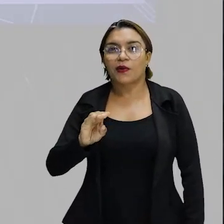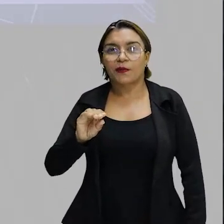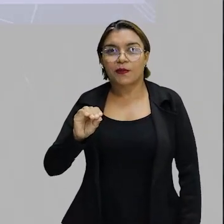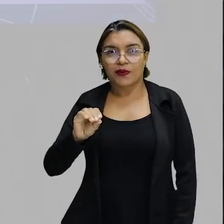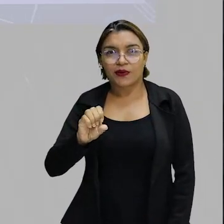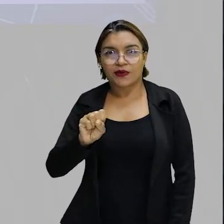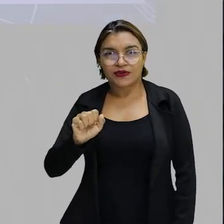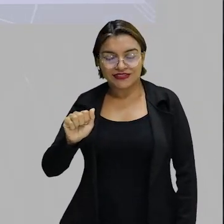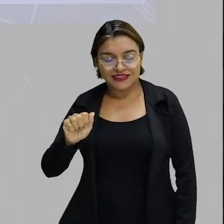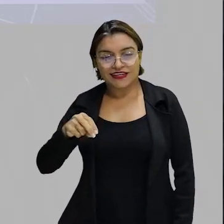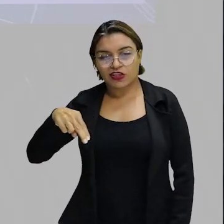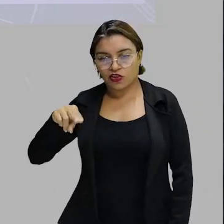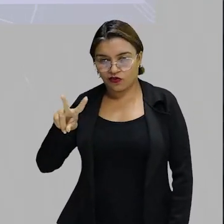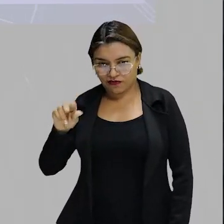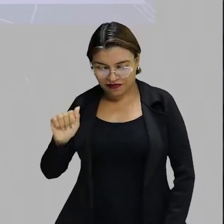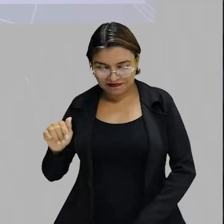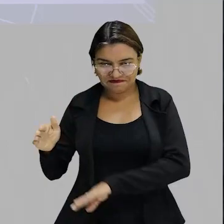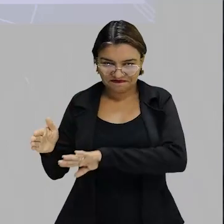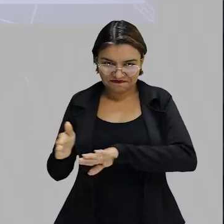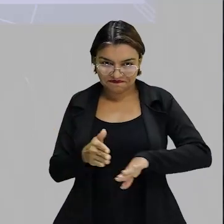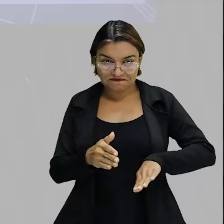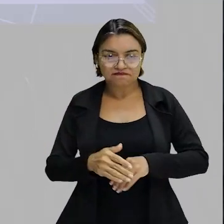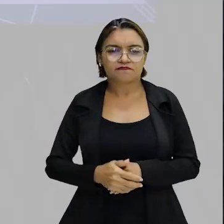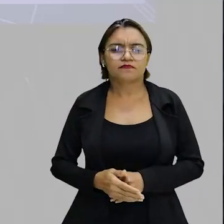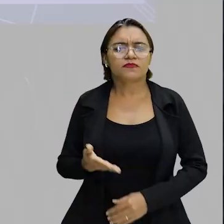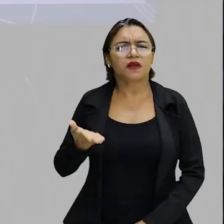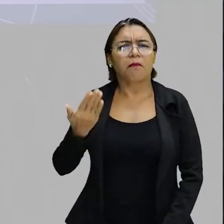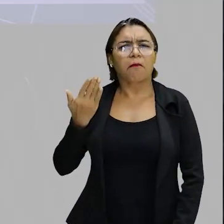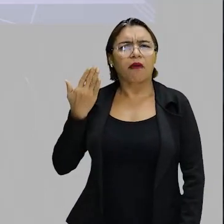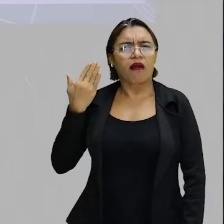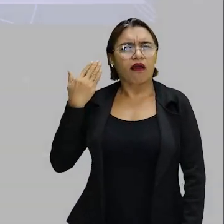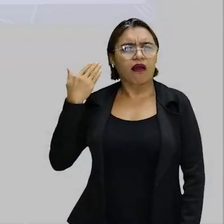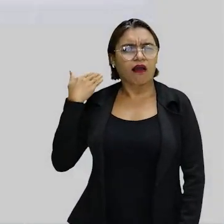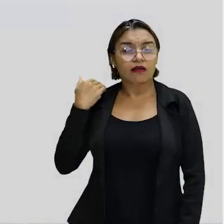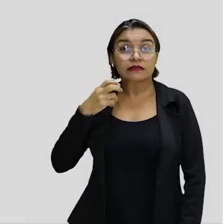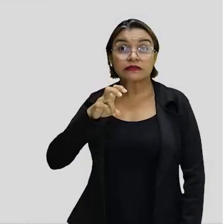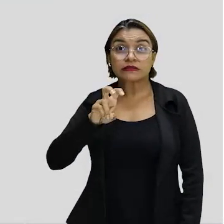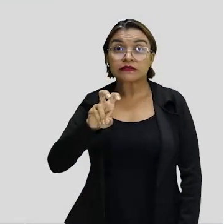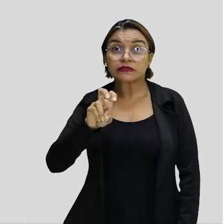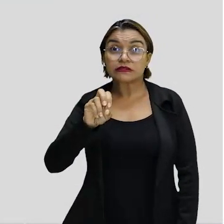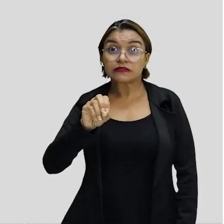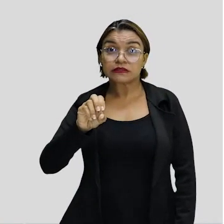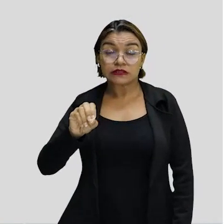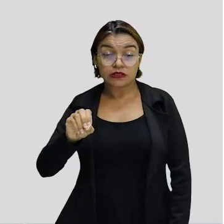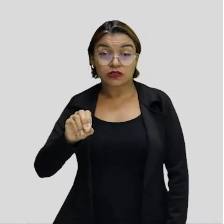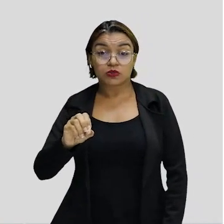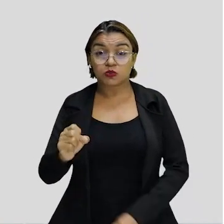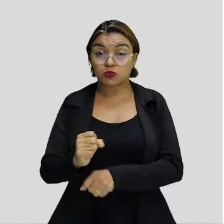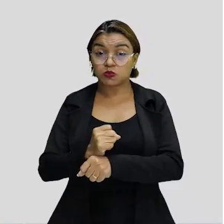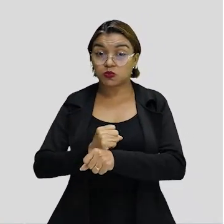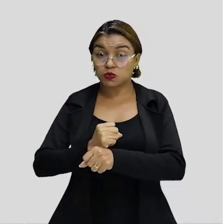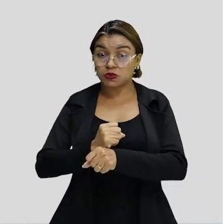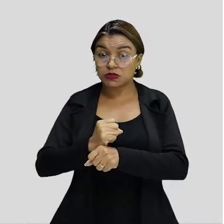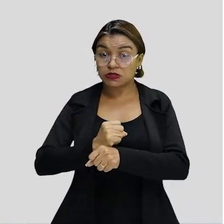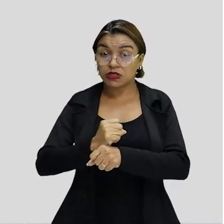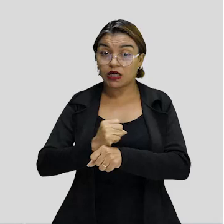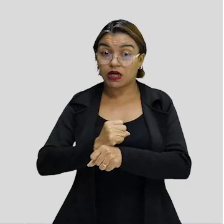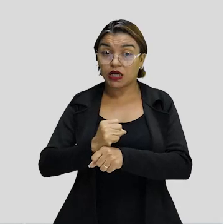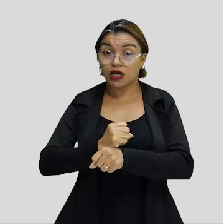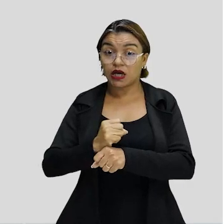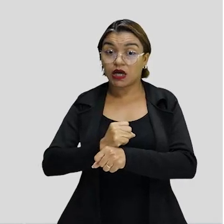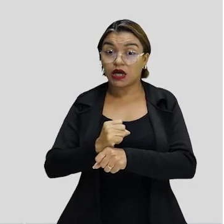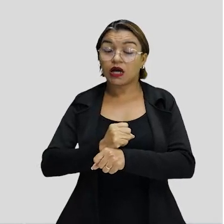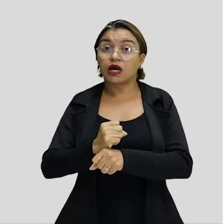né? Então, há mais de 500 anos, todo o saber negro foi